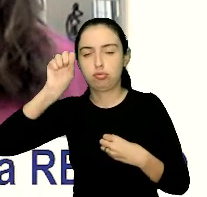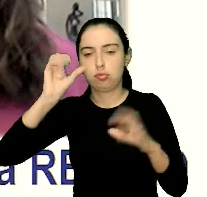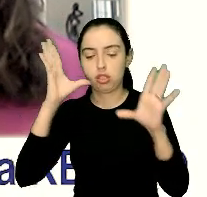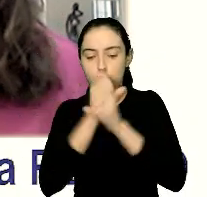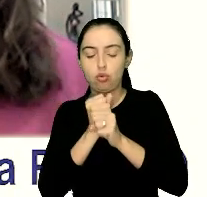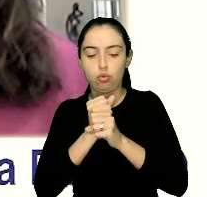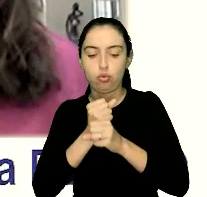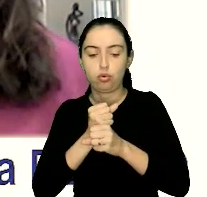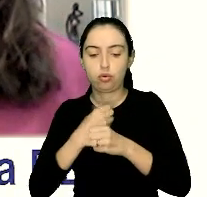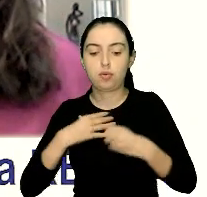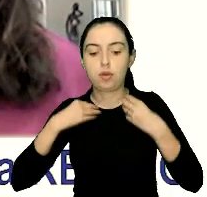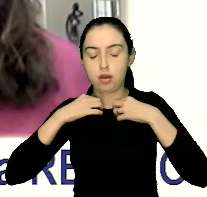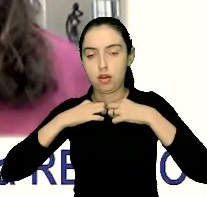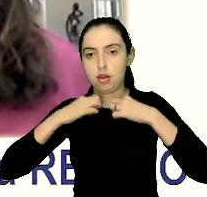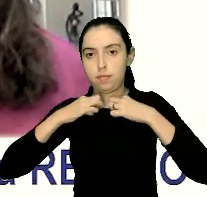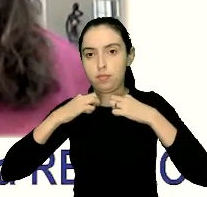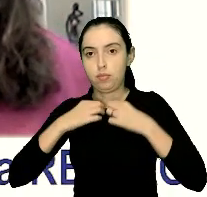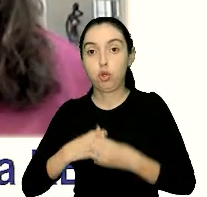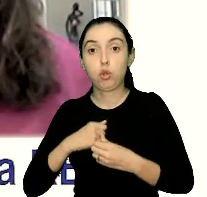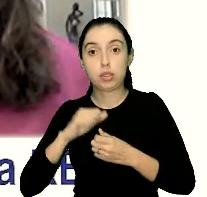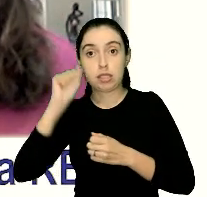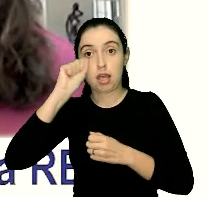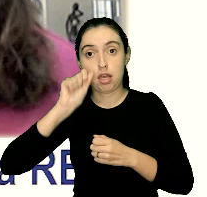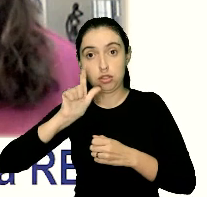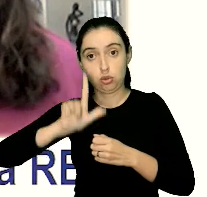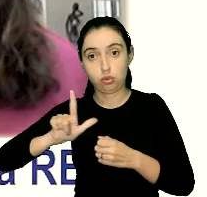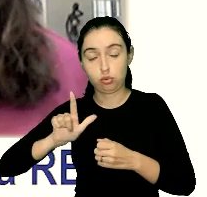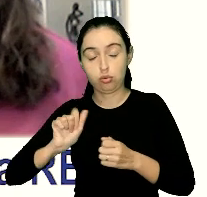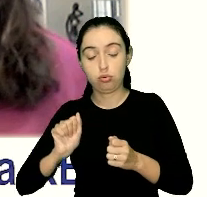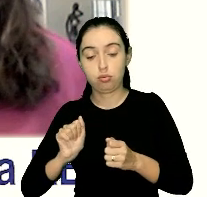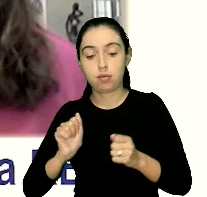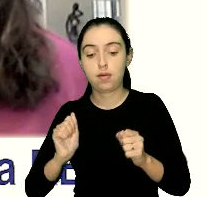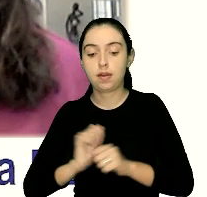que alternam os tons de azuis.